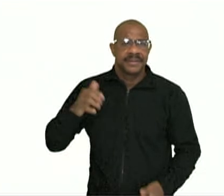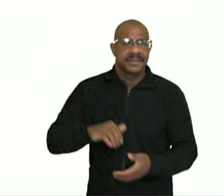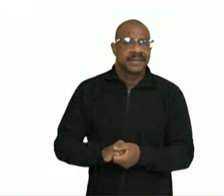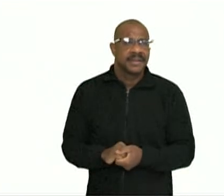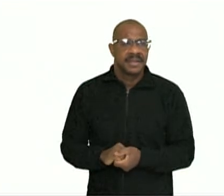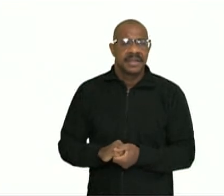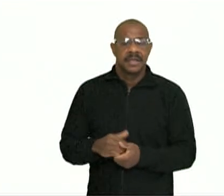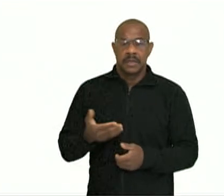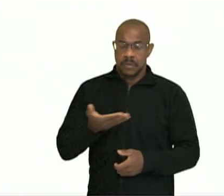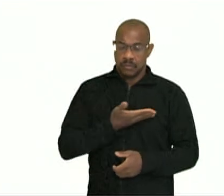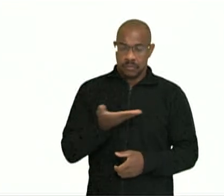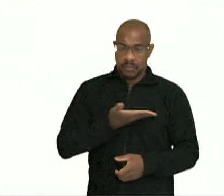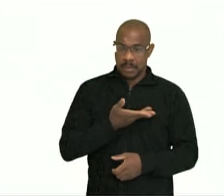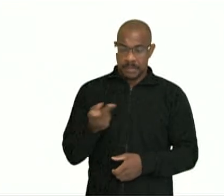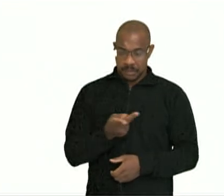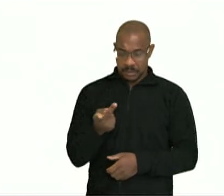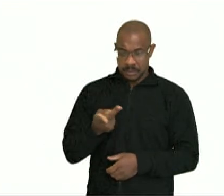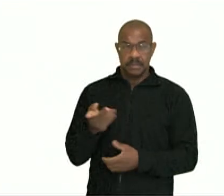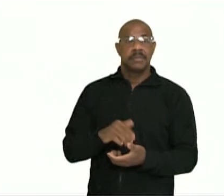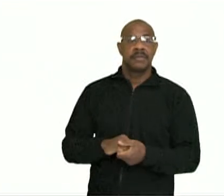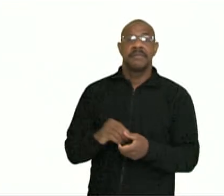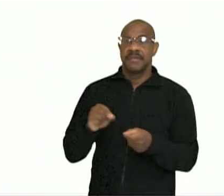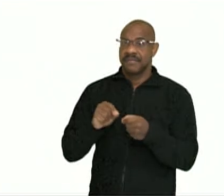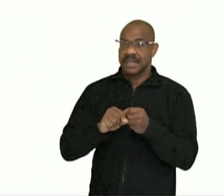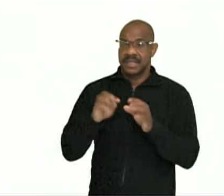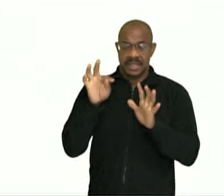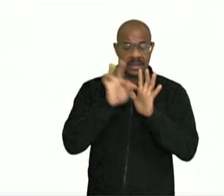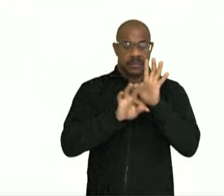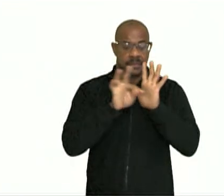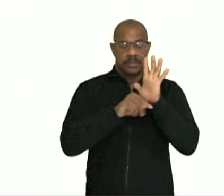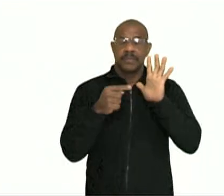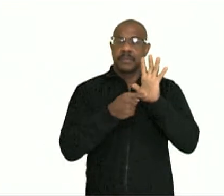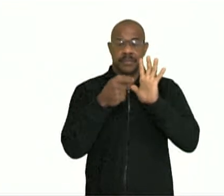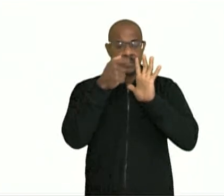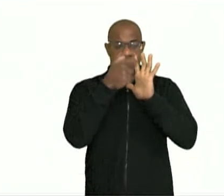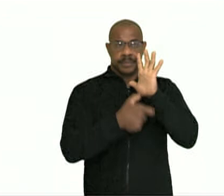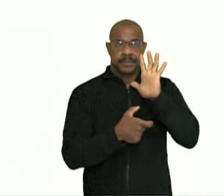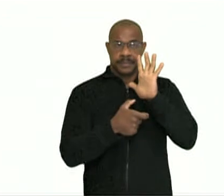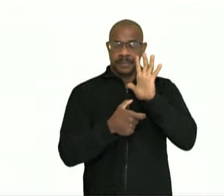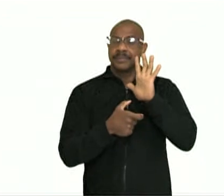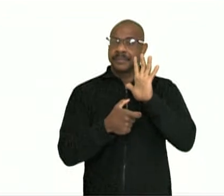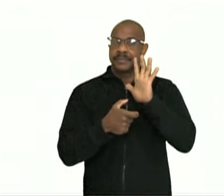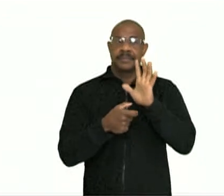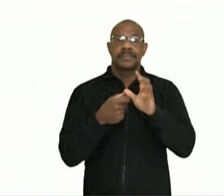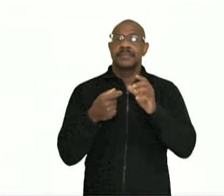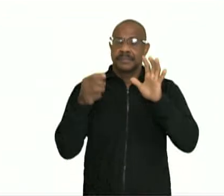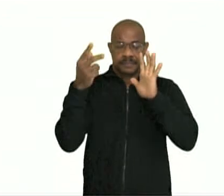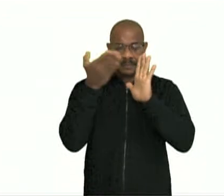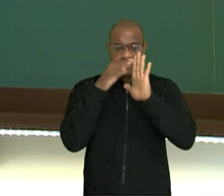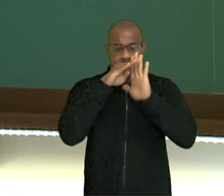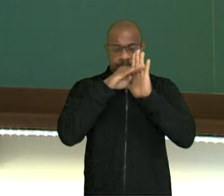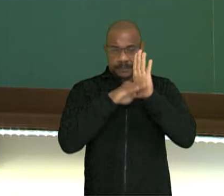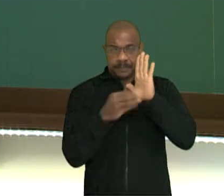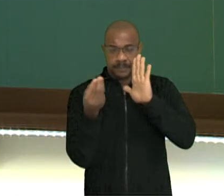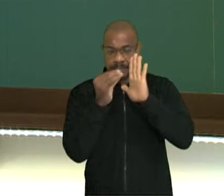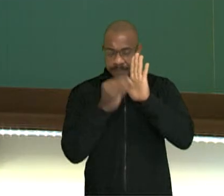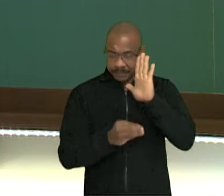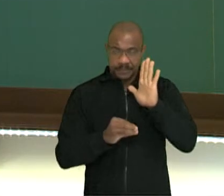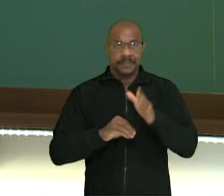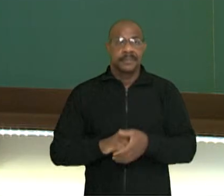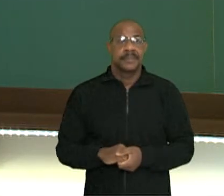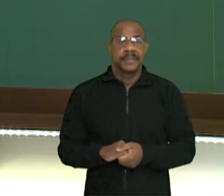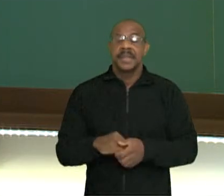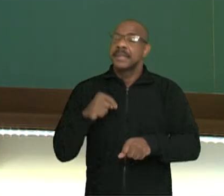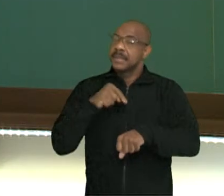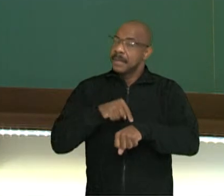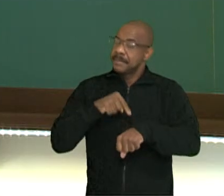você e seu colega, né, vão elaborar um parágrafo argumentativo sobre essas questões. Então, tem